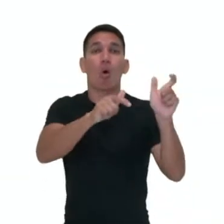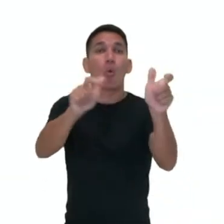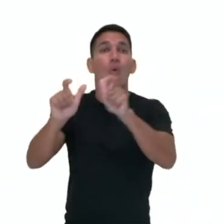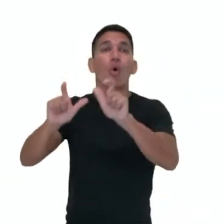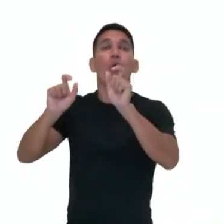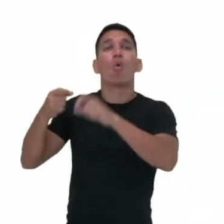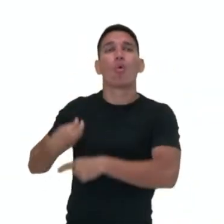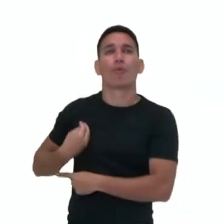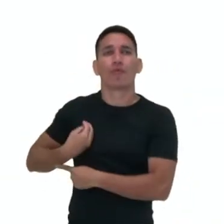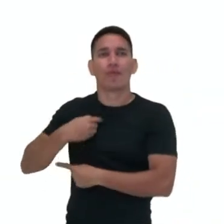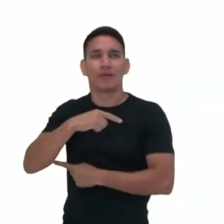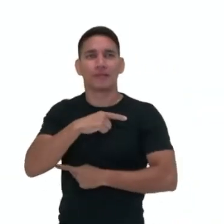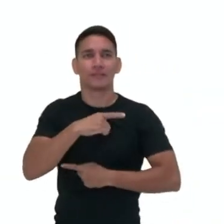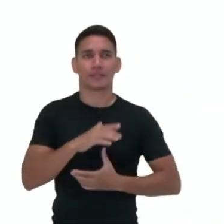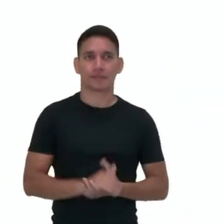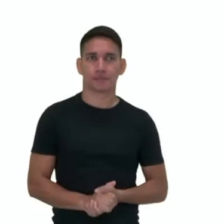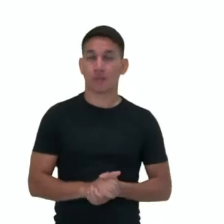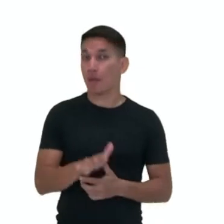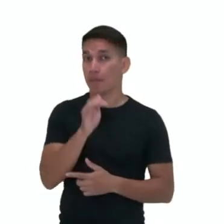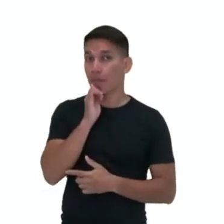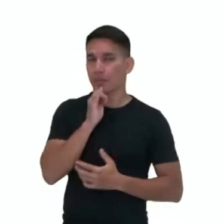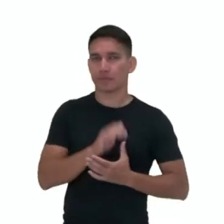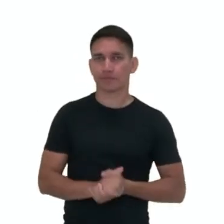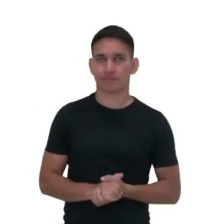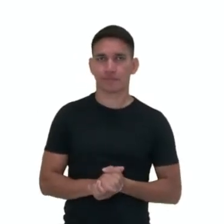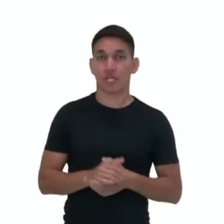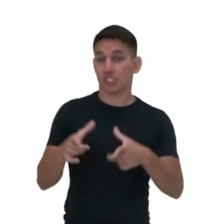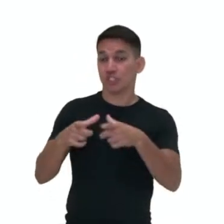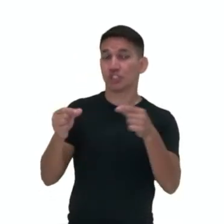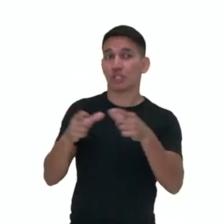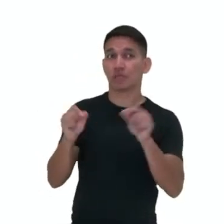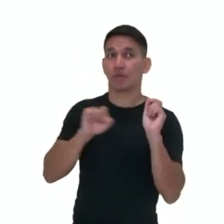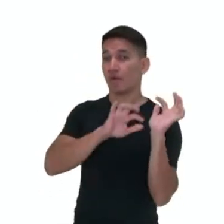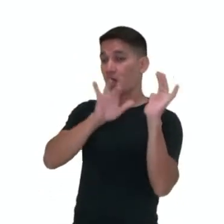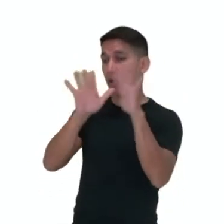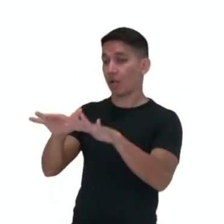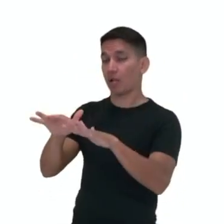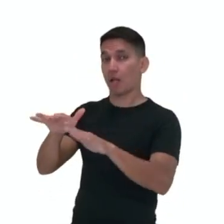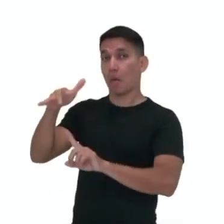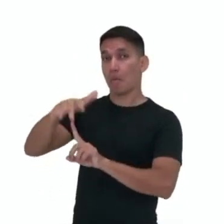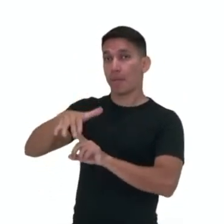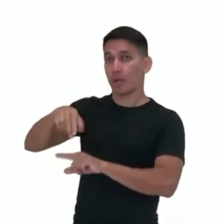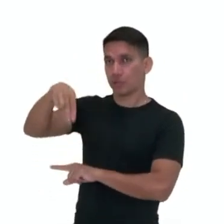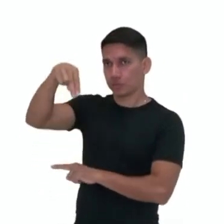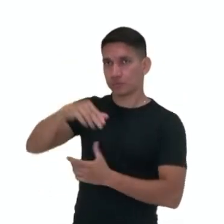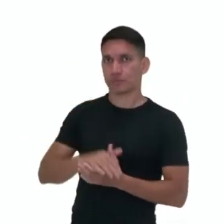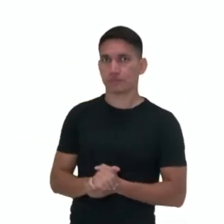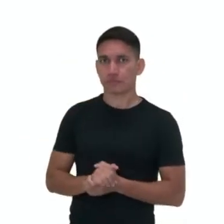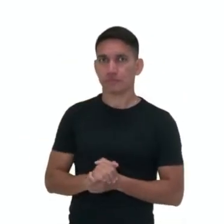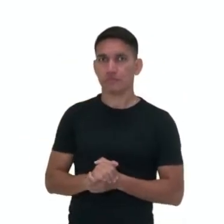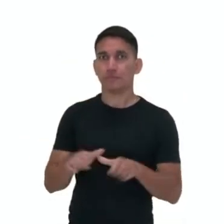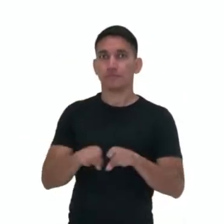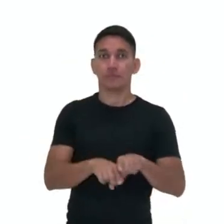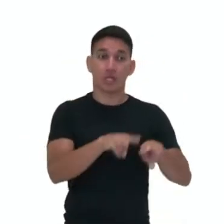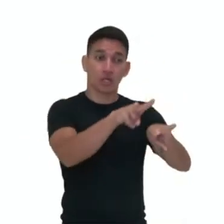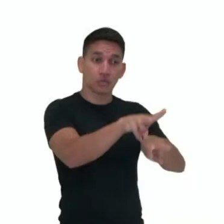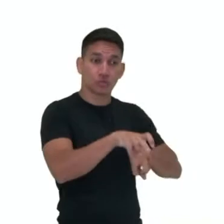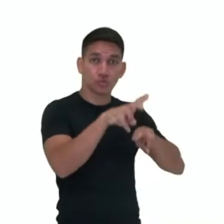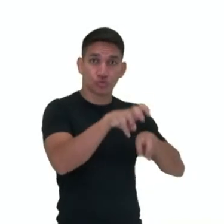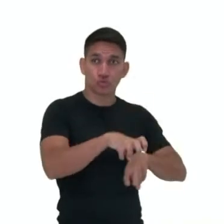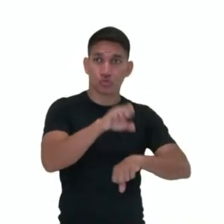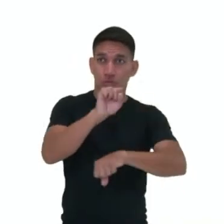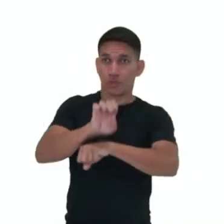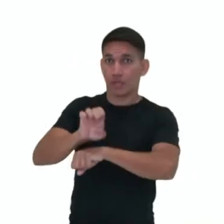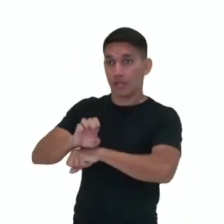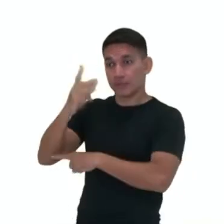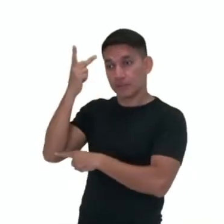eles migraram, né? Para onde que eles foram. Exemplo, os japoneses foram para o norte do estado do Paraná, o interior do estado de São Paulo, por